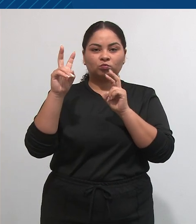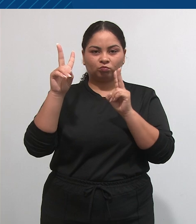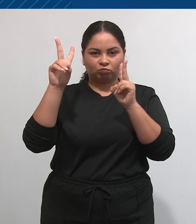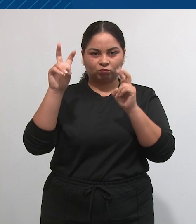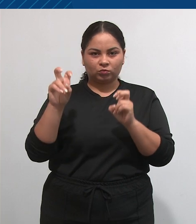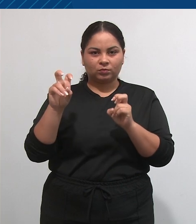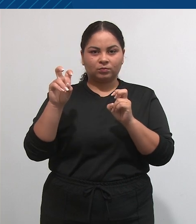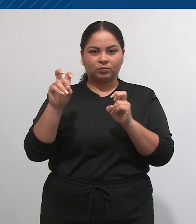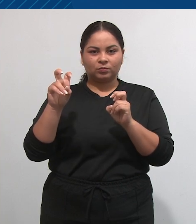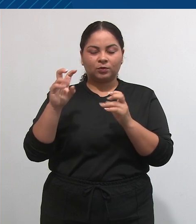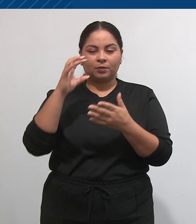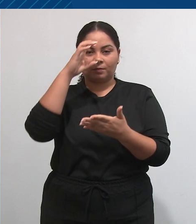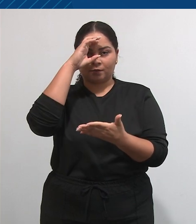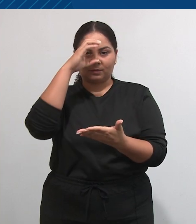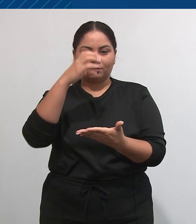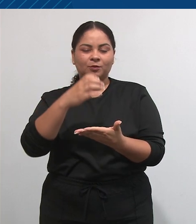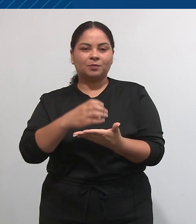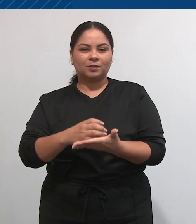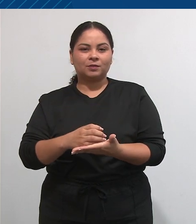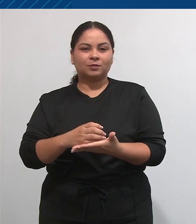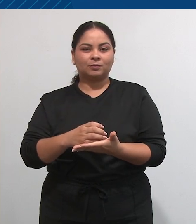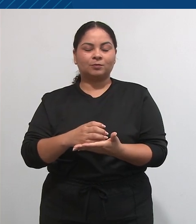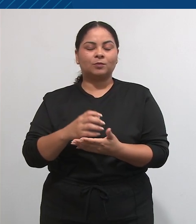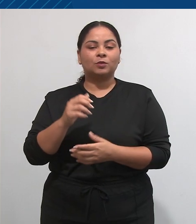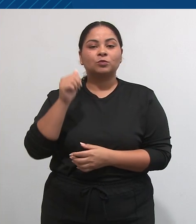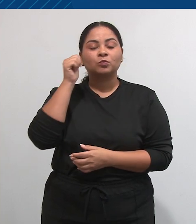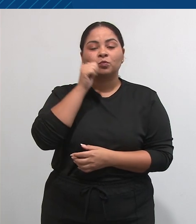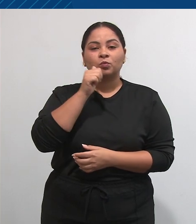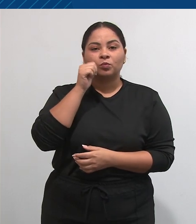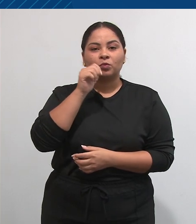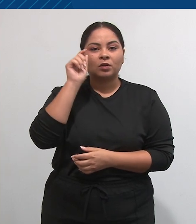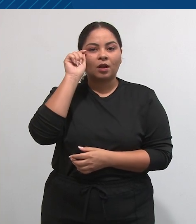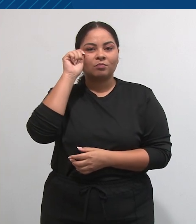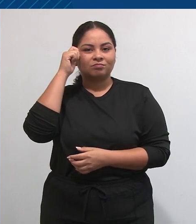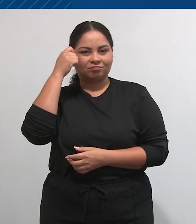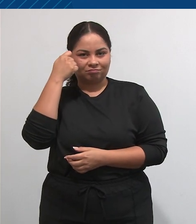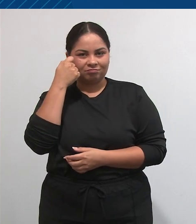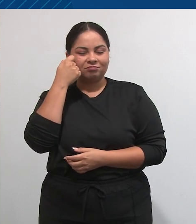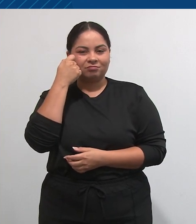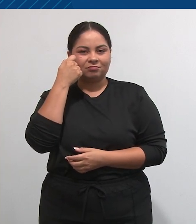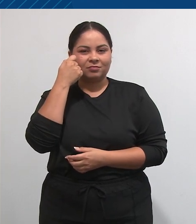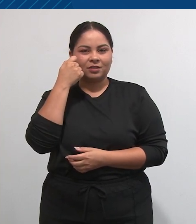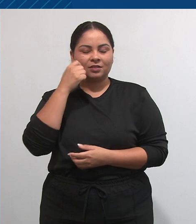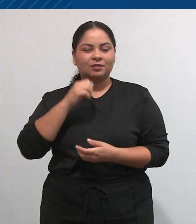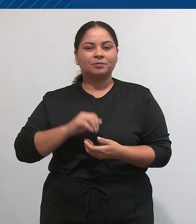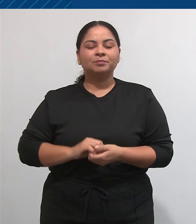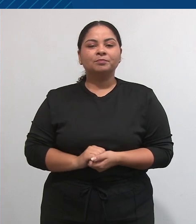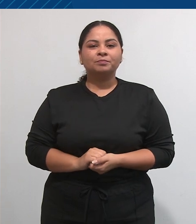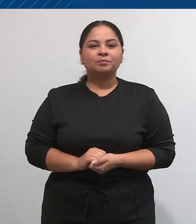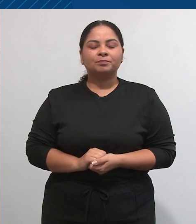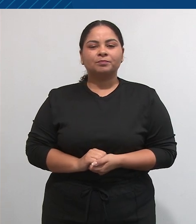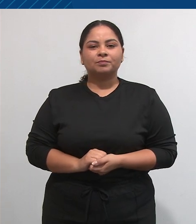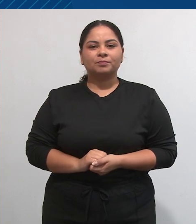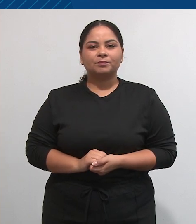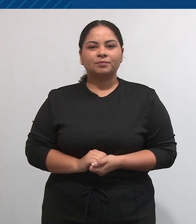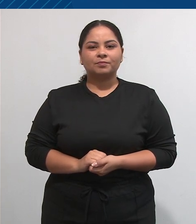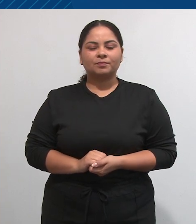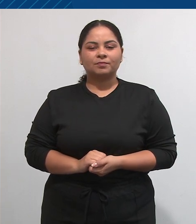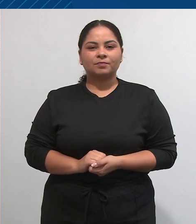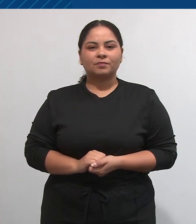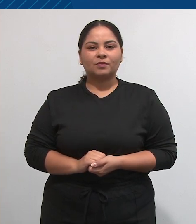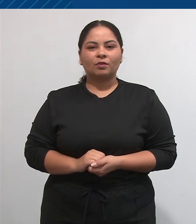Afro-Antiliana de Porto Velho e a sua anterioridade na educação. Né? Foi a primeira vez que eu cunhei,